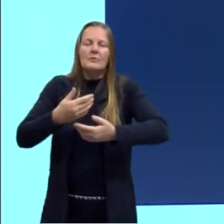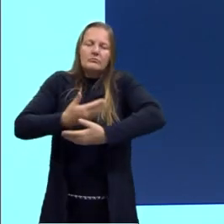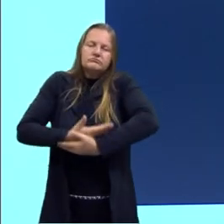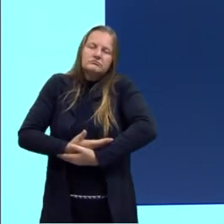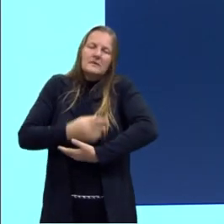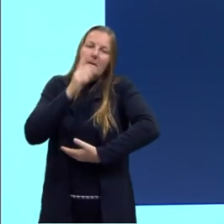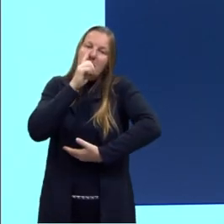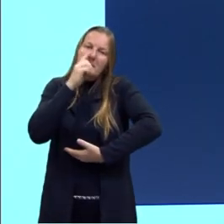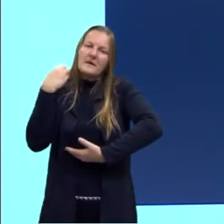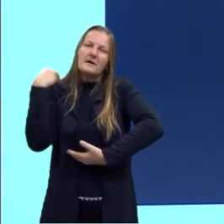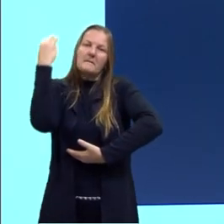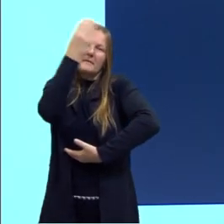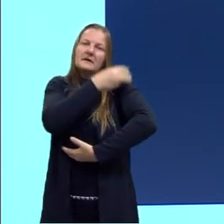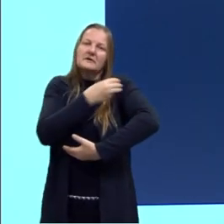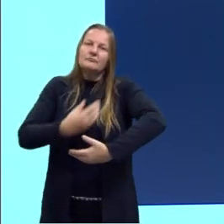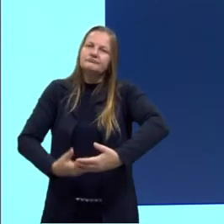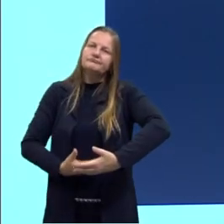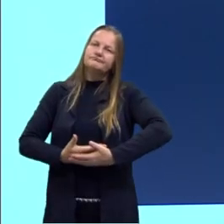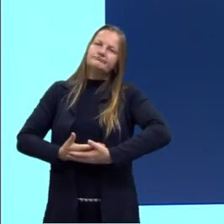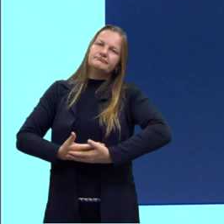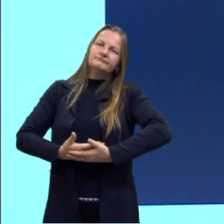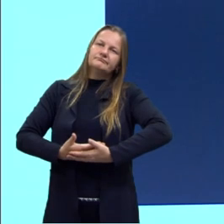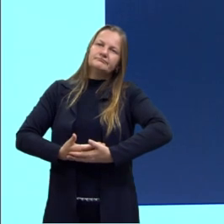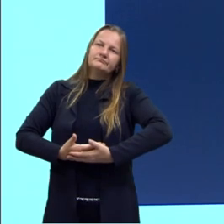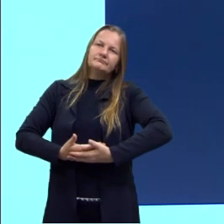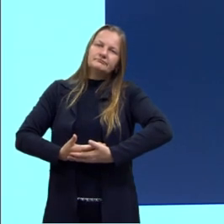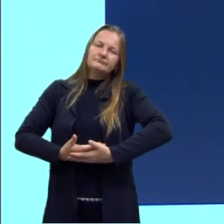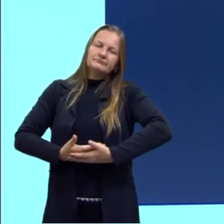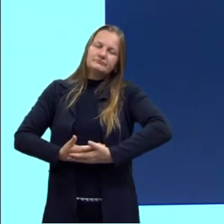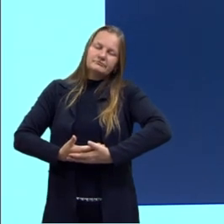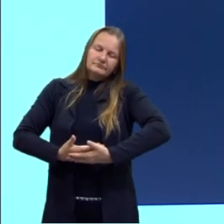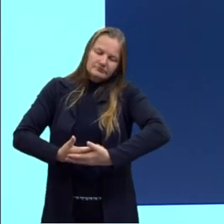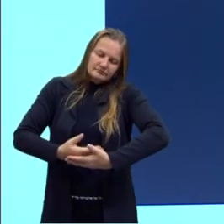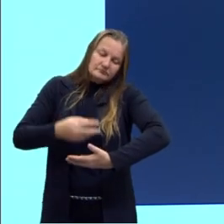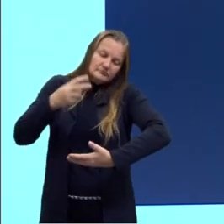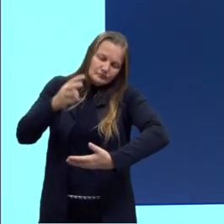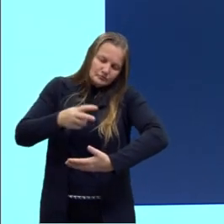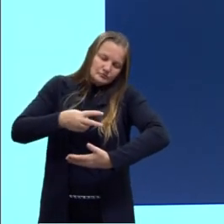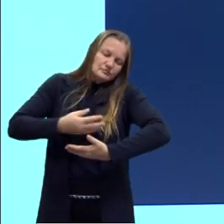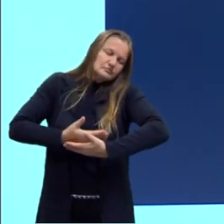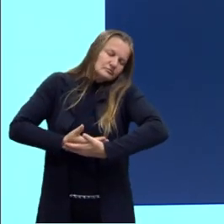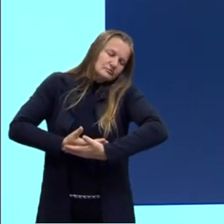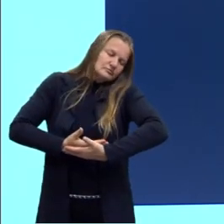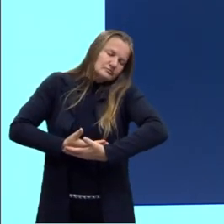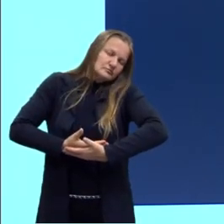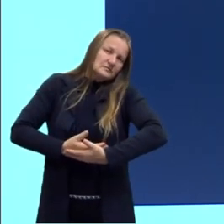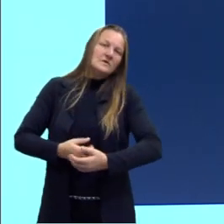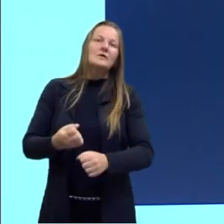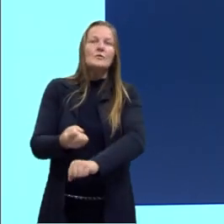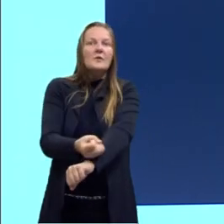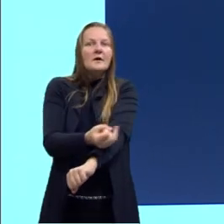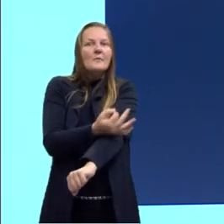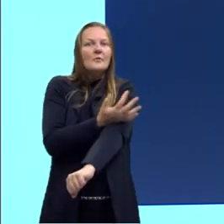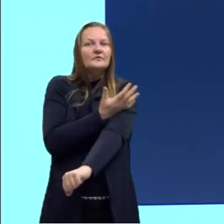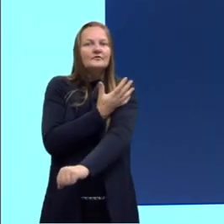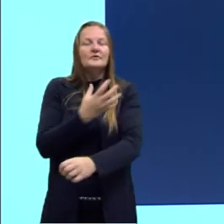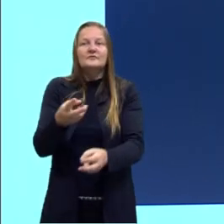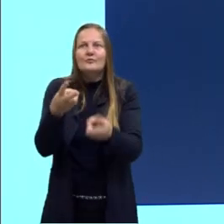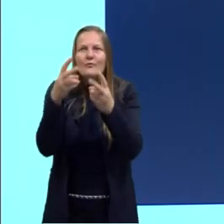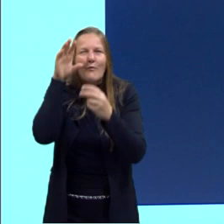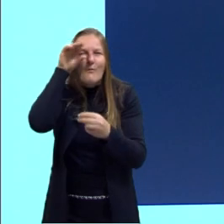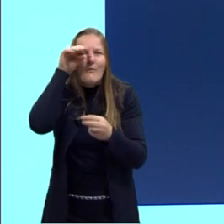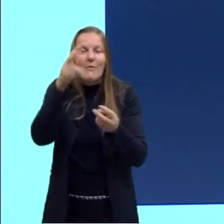de Maria e a observar essa escultura nós percebemos né Essa questão das emoções humanas